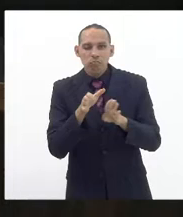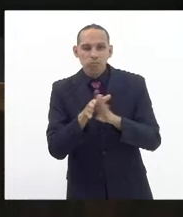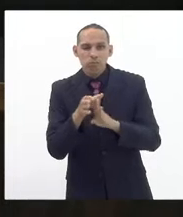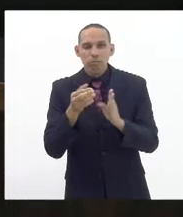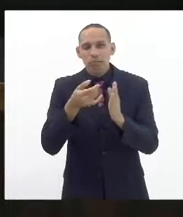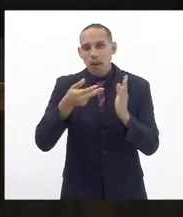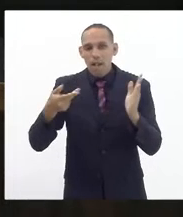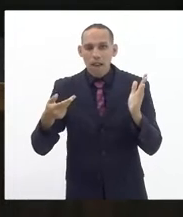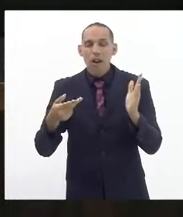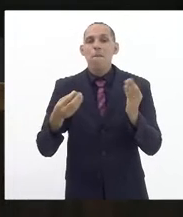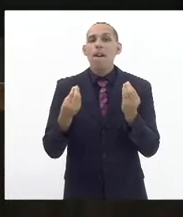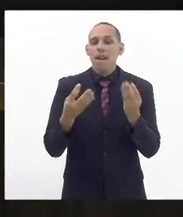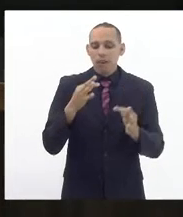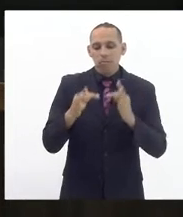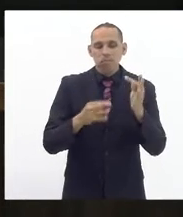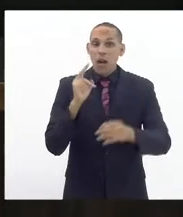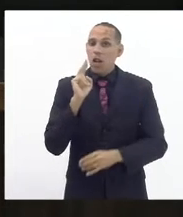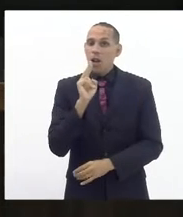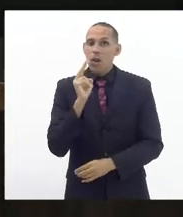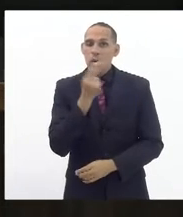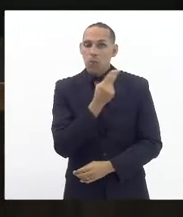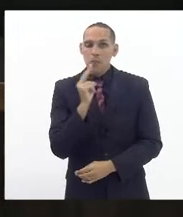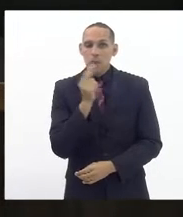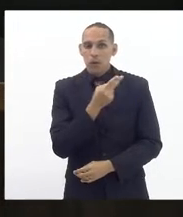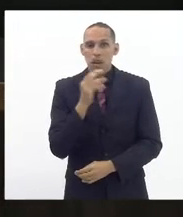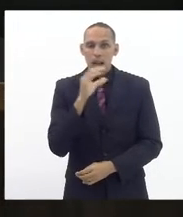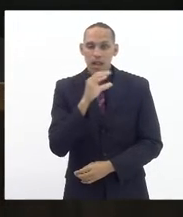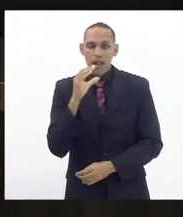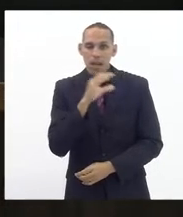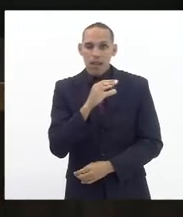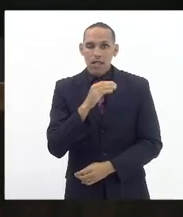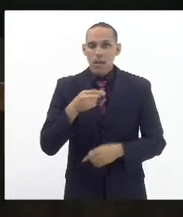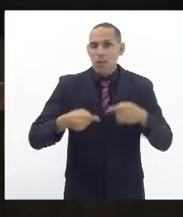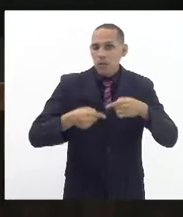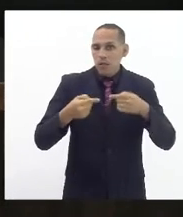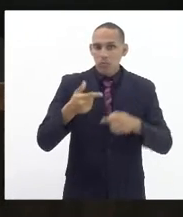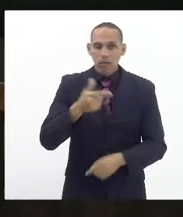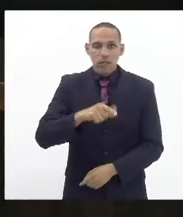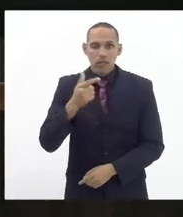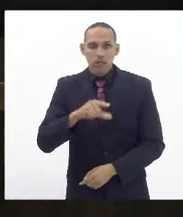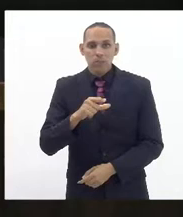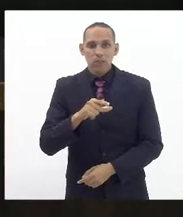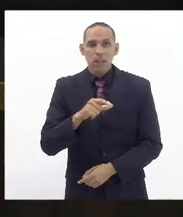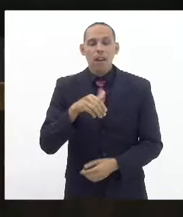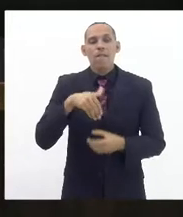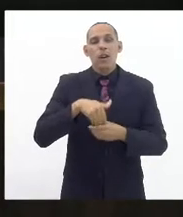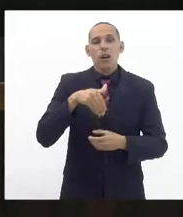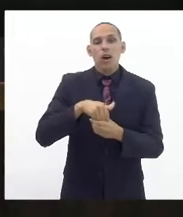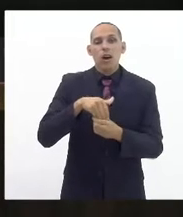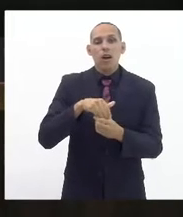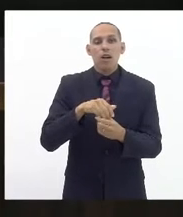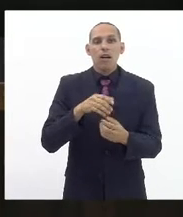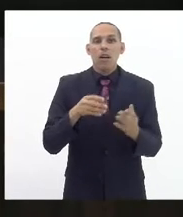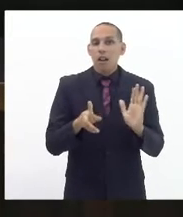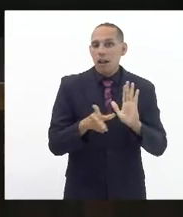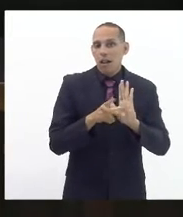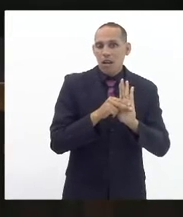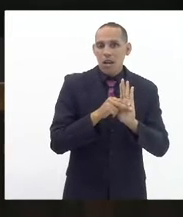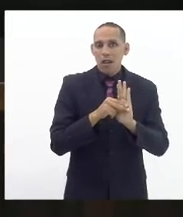tratamento de emergência. Em discussão, não havendo quem queira discutir, em votação a emenda de redação. Os senhores que aprovam, permaneçam como